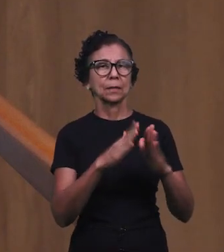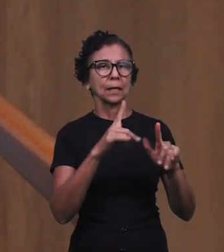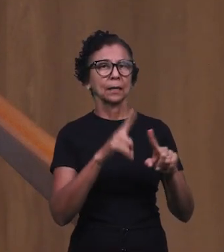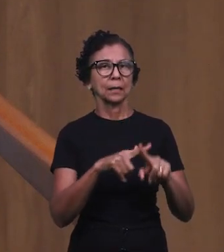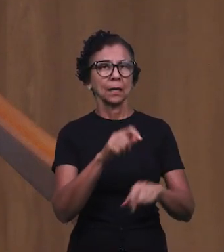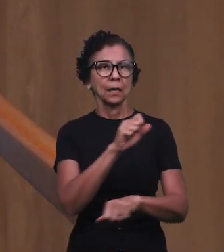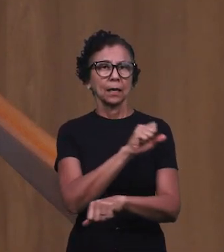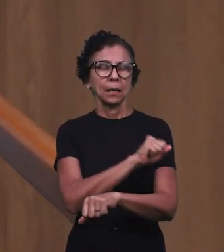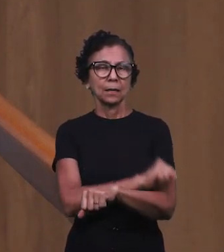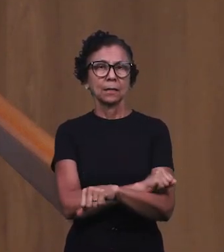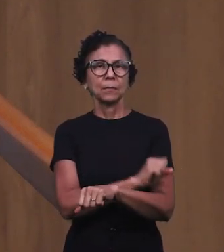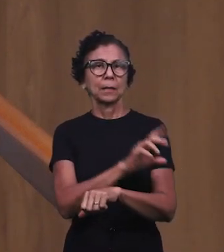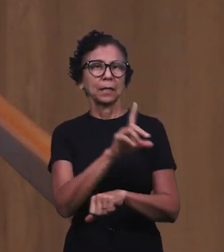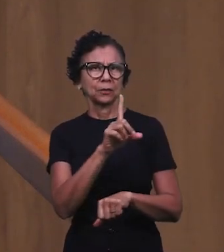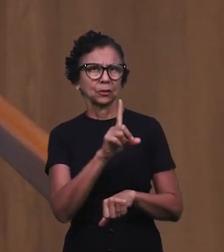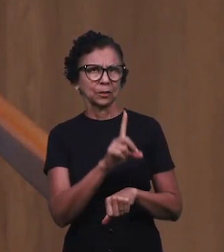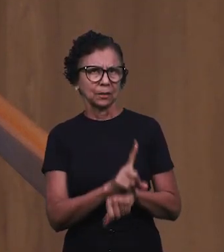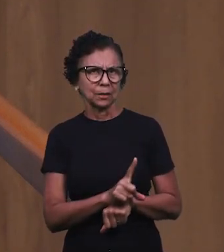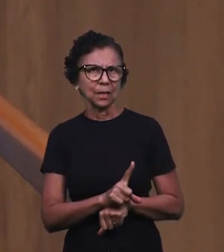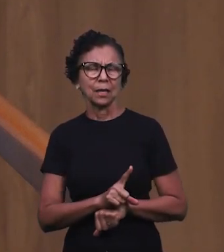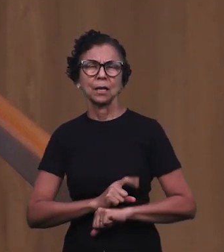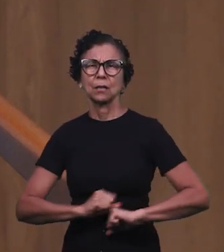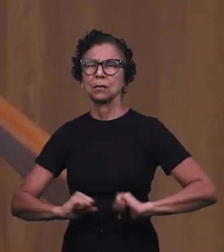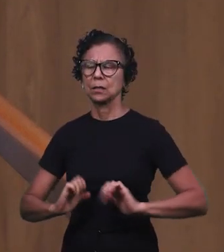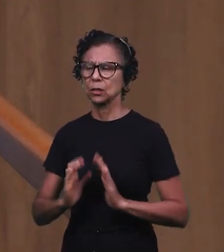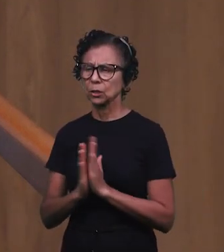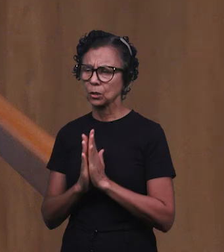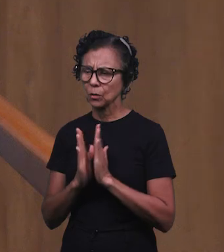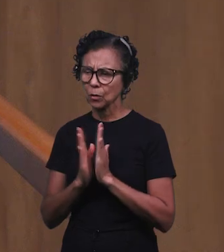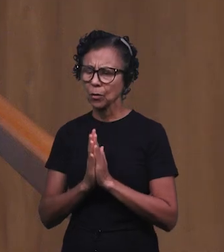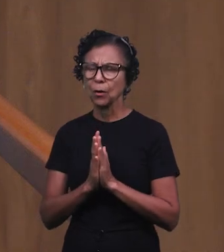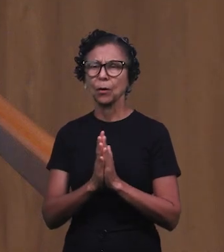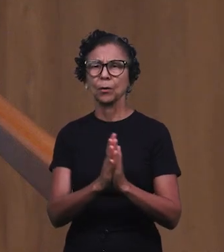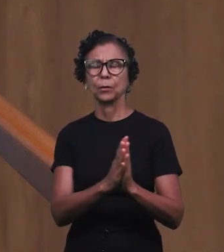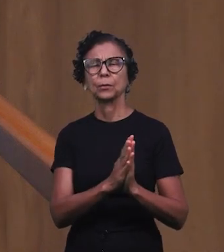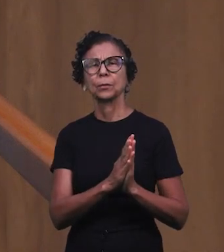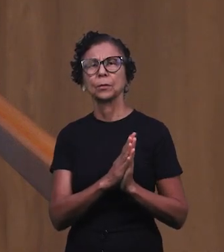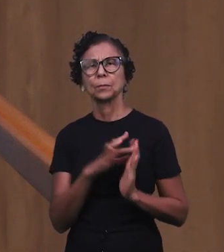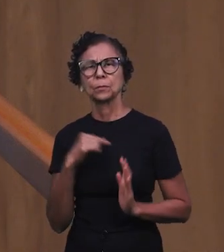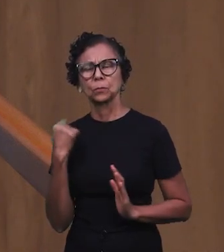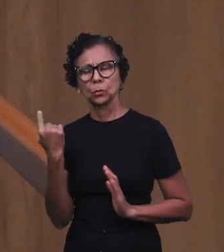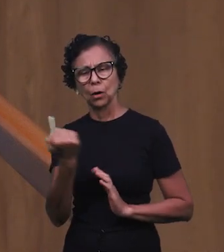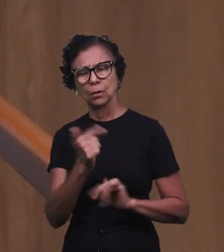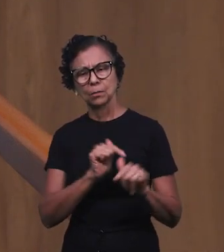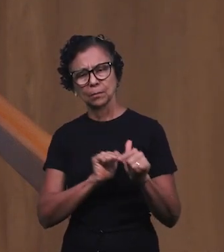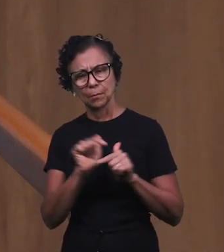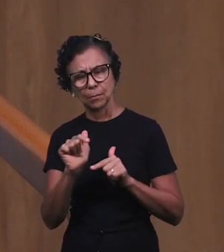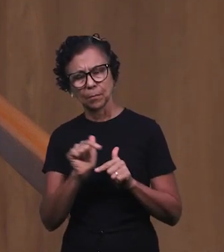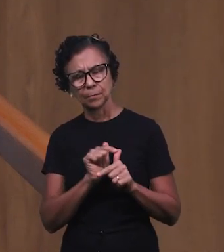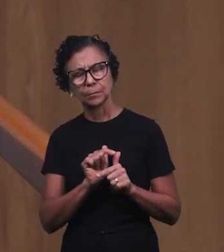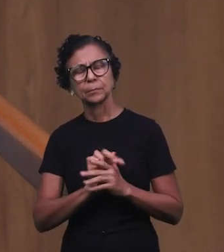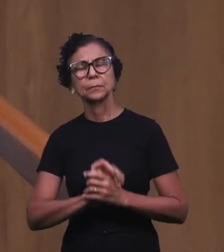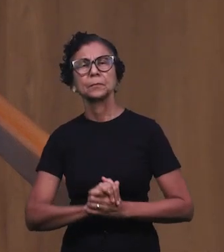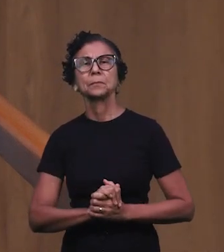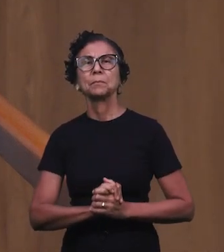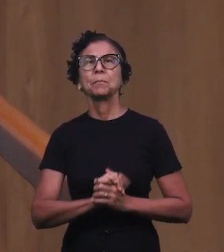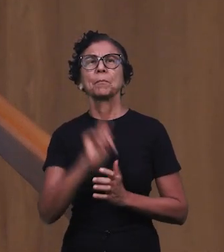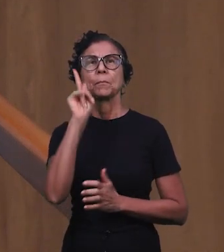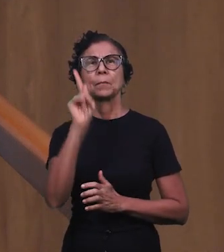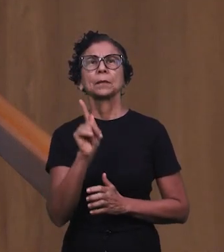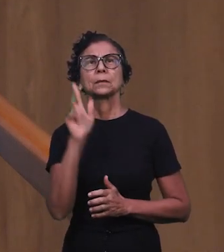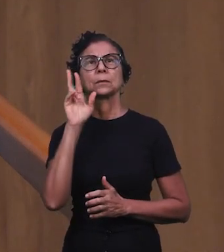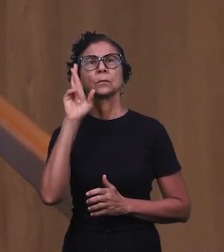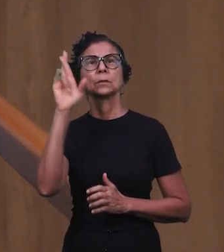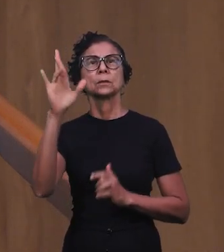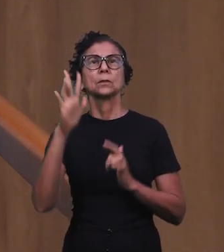nos assistem, participam conosco, oram por nós, são nossos irmãos. A esses também, a paz